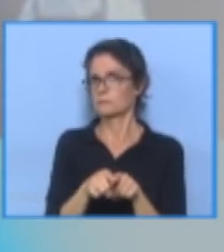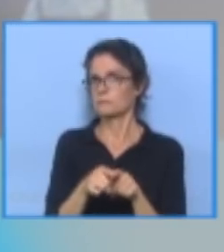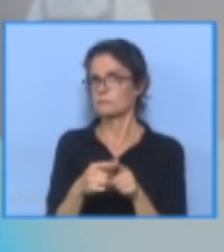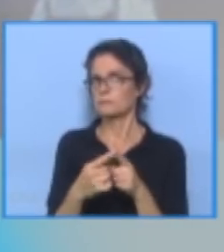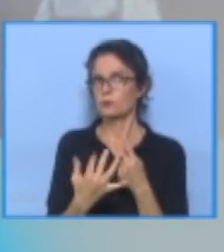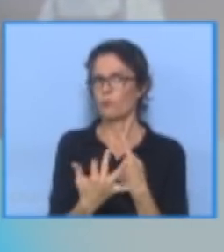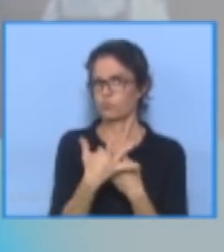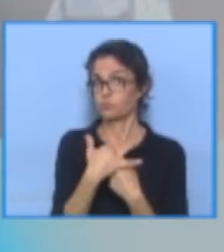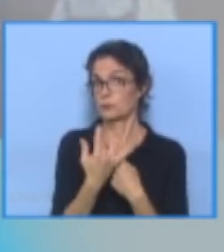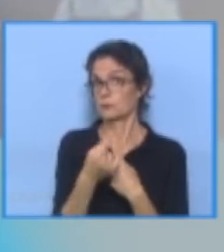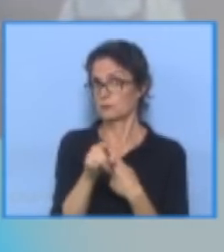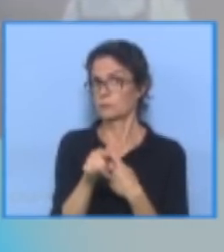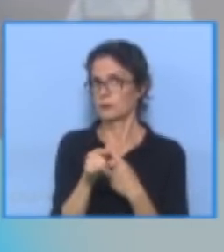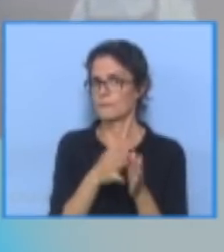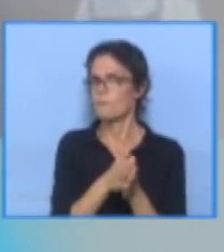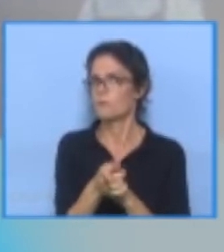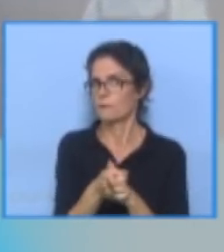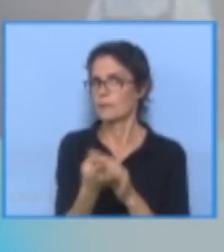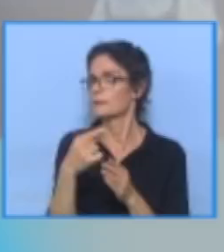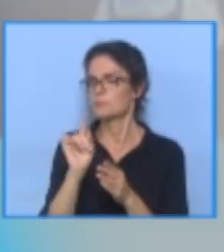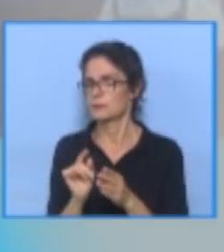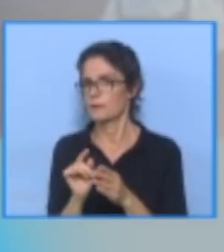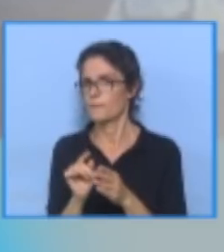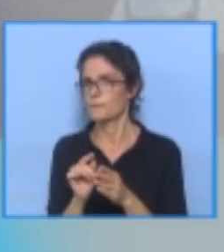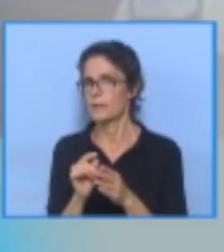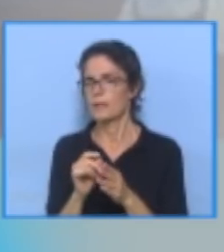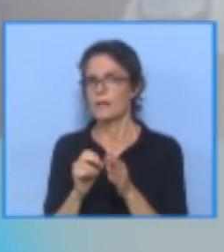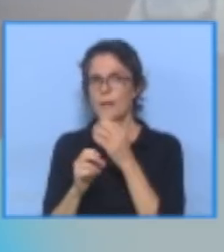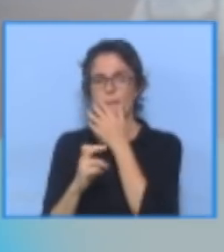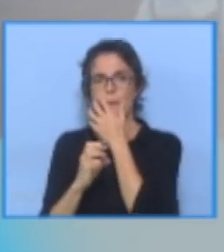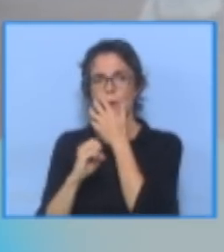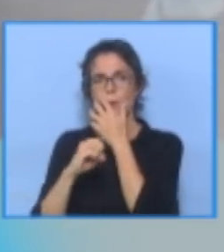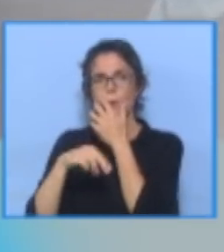deveria ser uma riqueza. E a Roménia tem esse mosaico de várias...